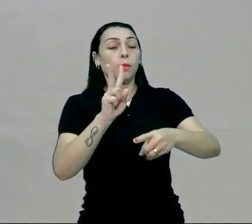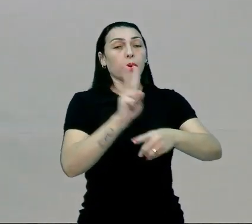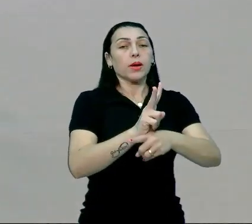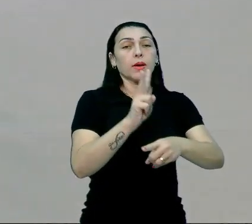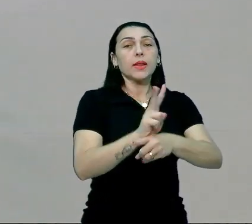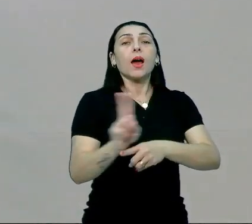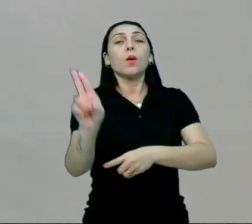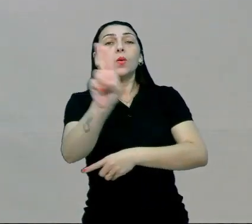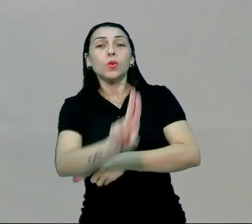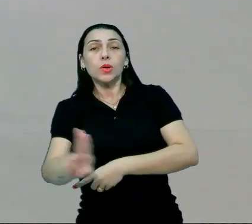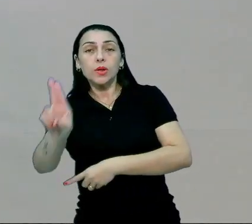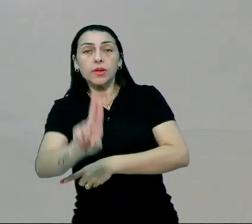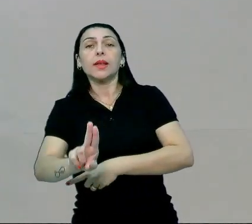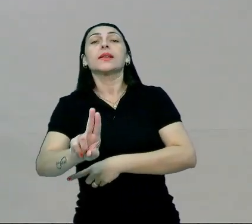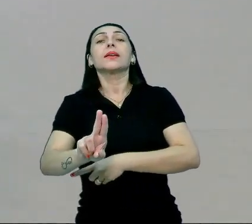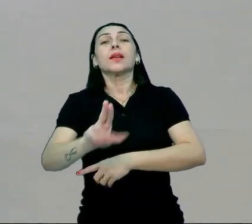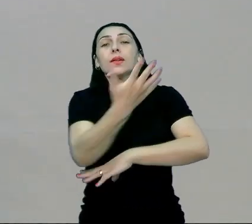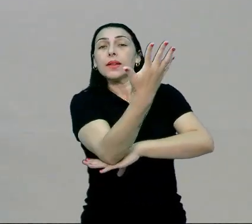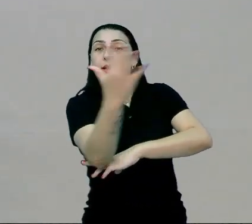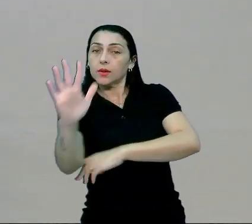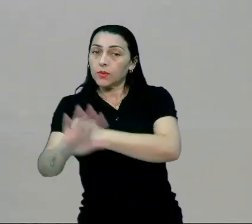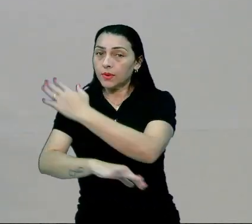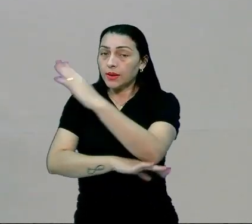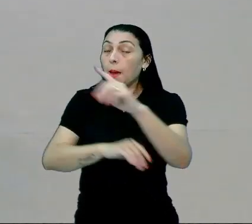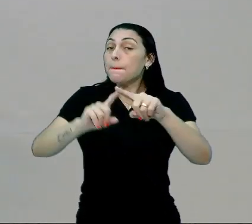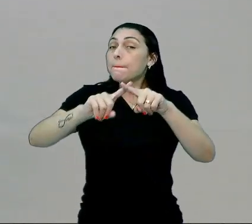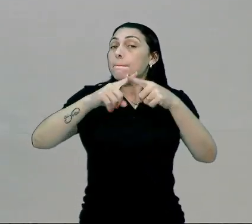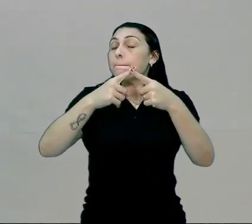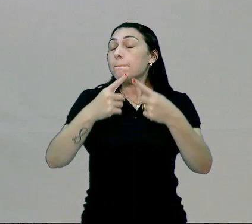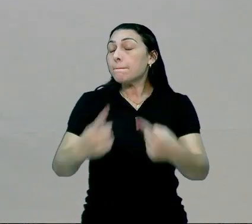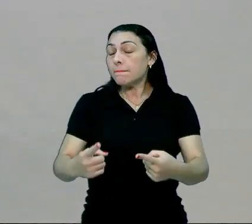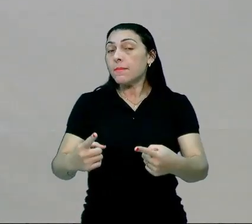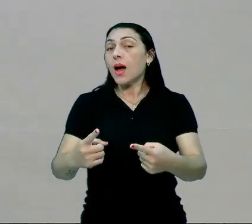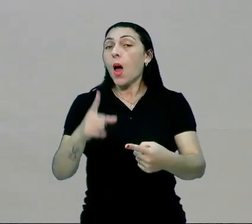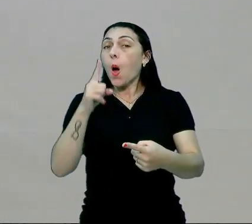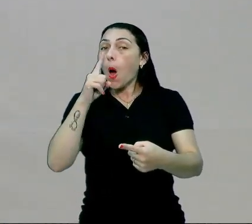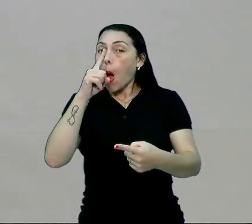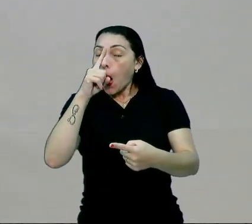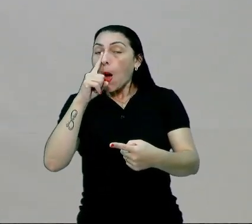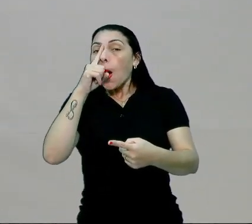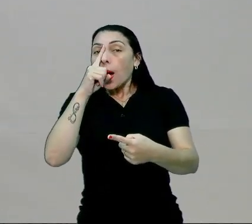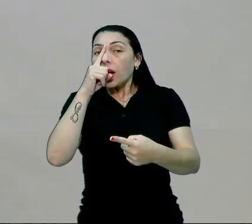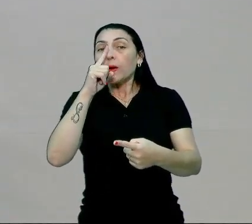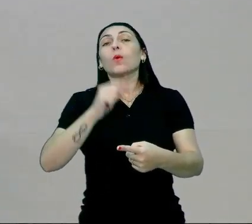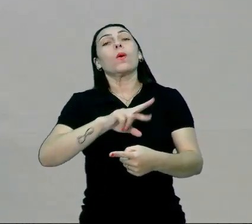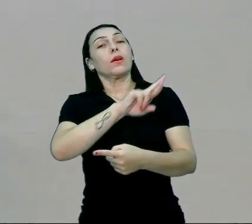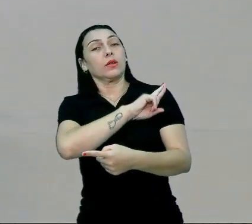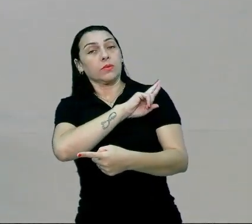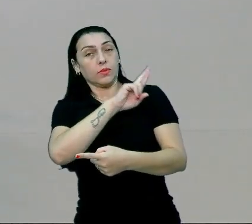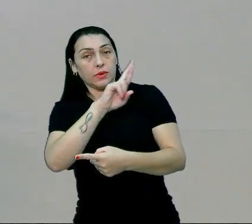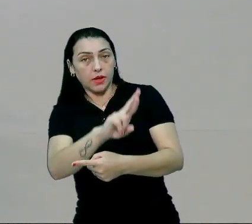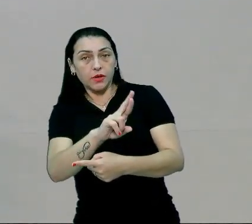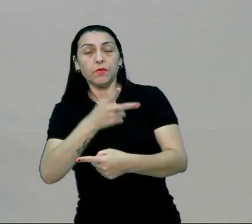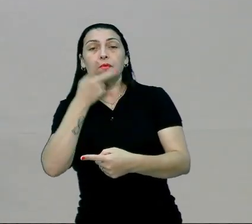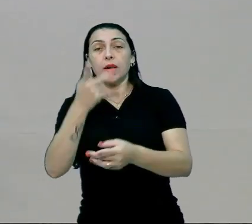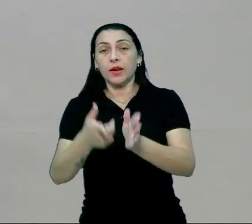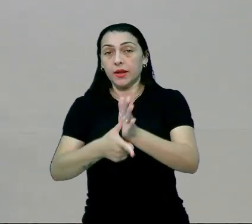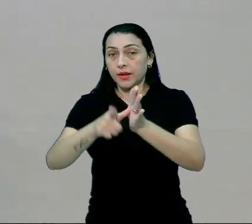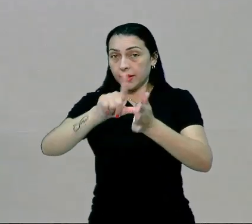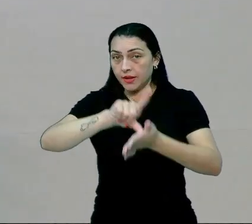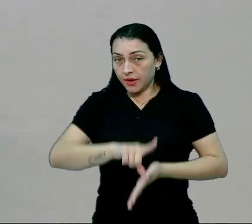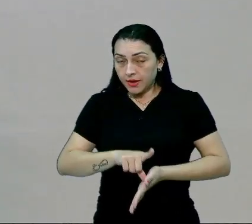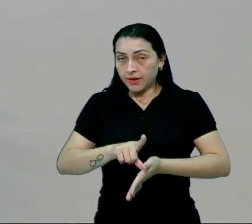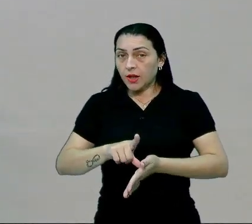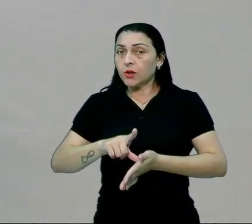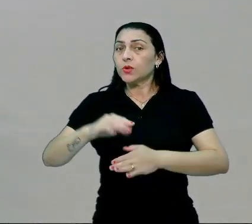a utilização dos recursos naturais, mas de uma forma responsável. Como eu mencionei